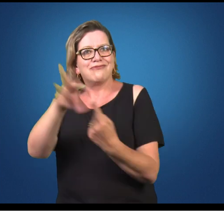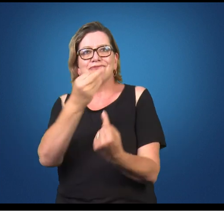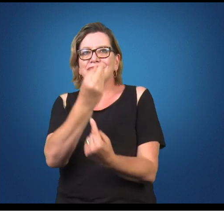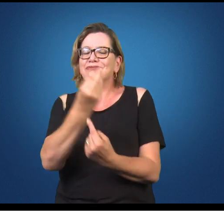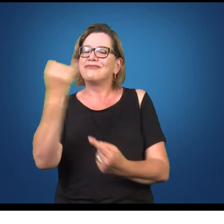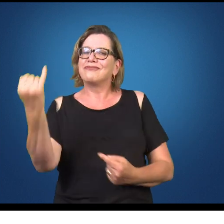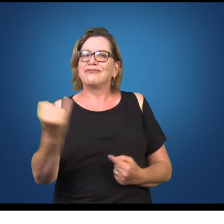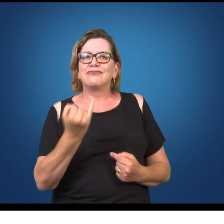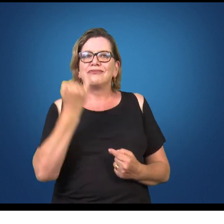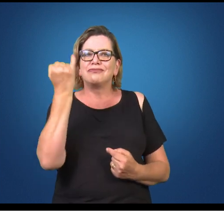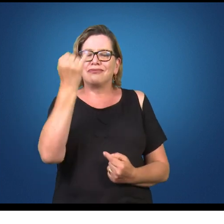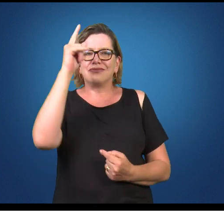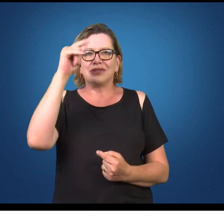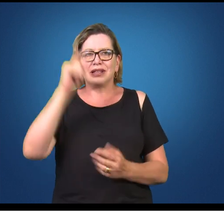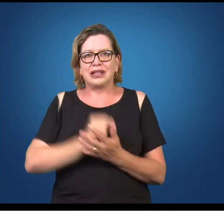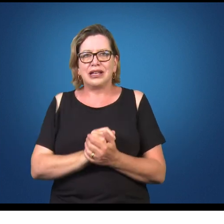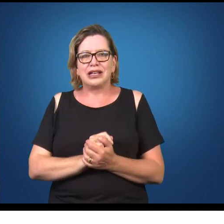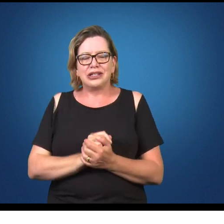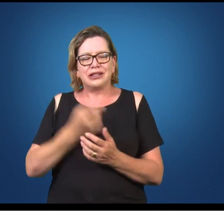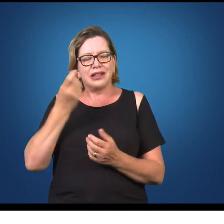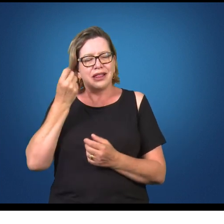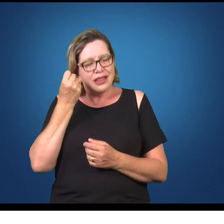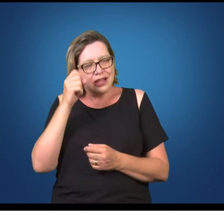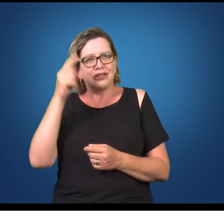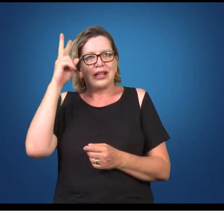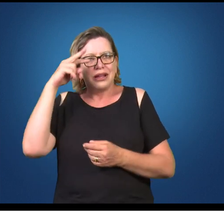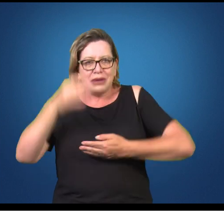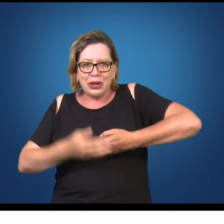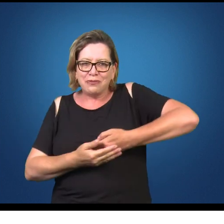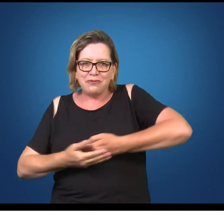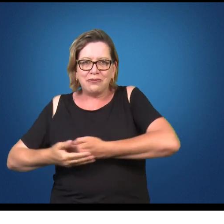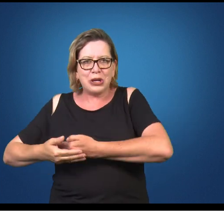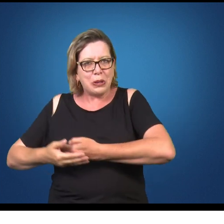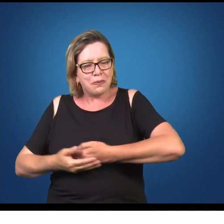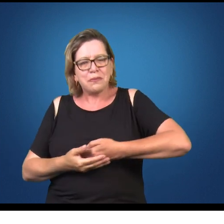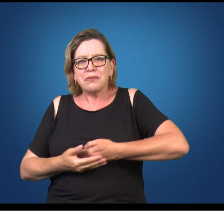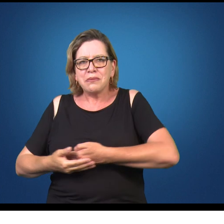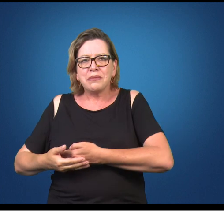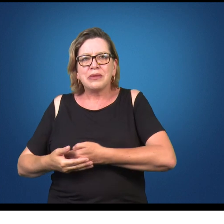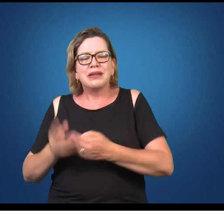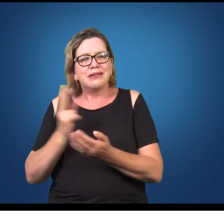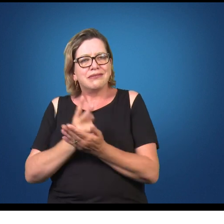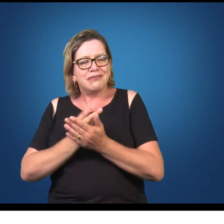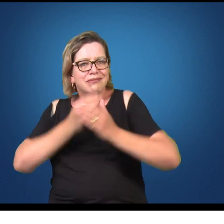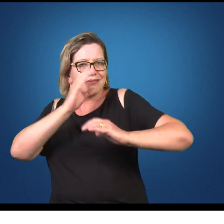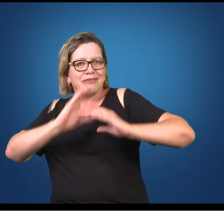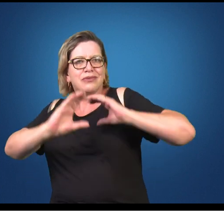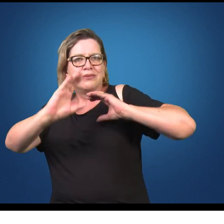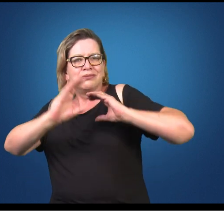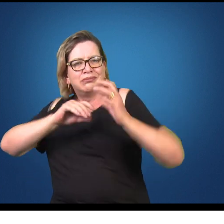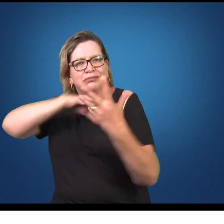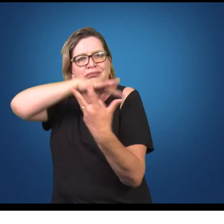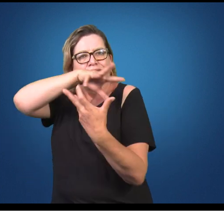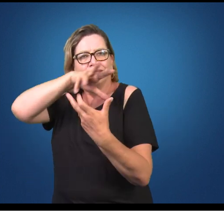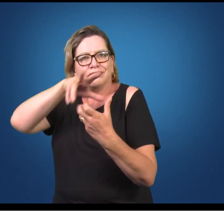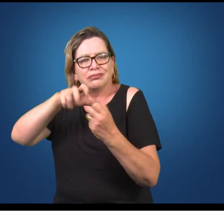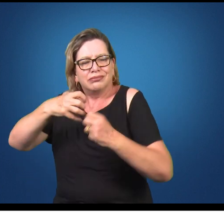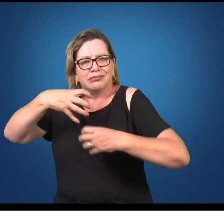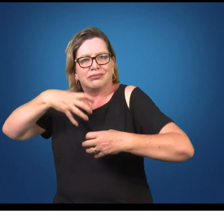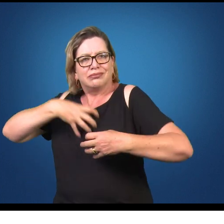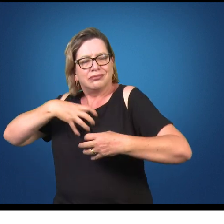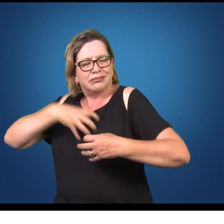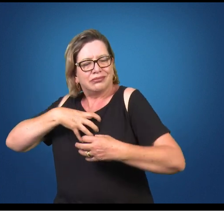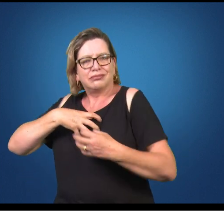geralmente, se for voltar, no bebê, o bebê ele se comunica com o mundo através dos sentidos